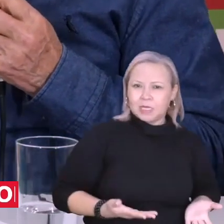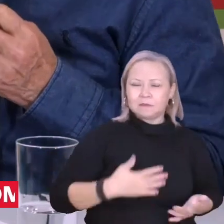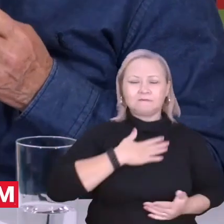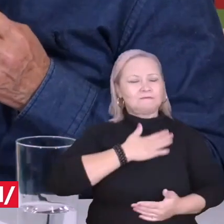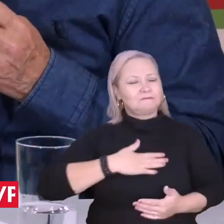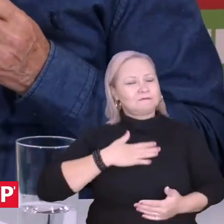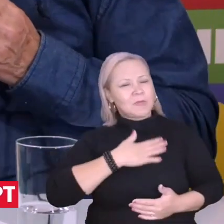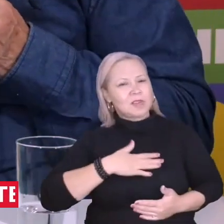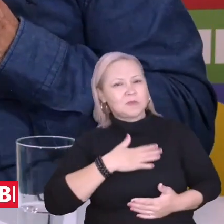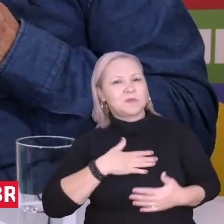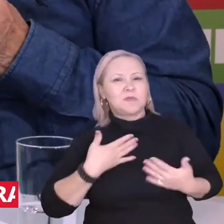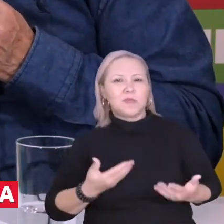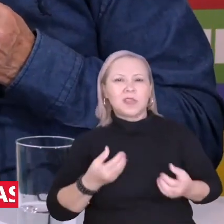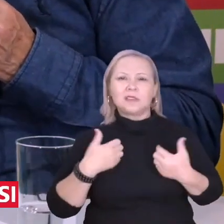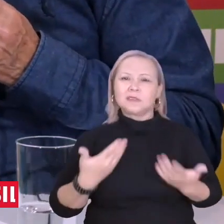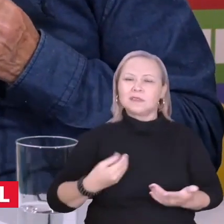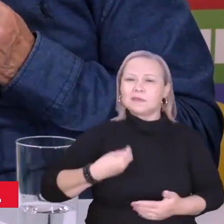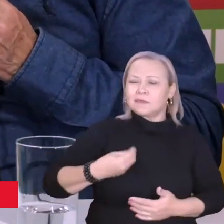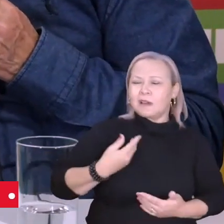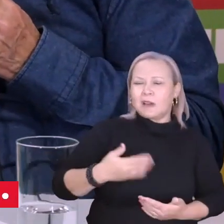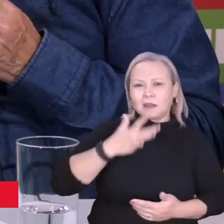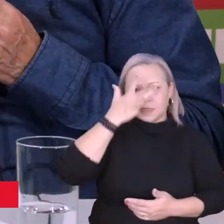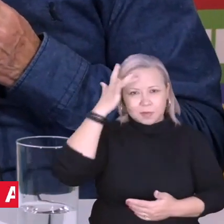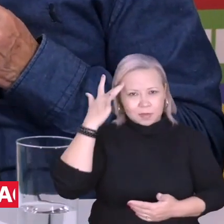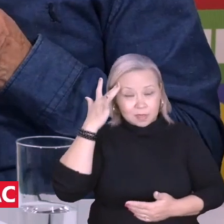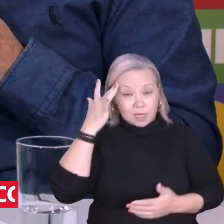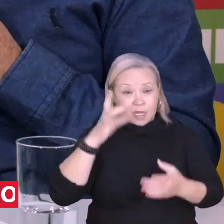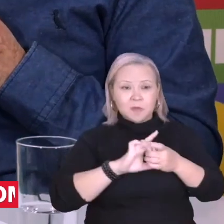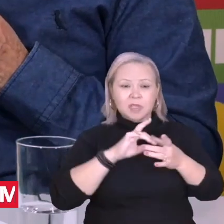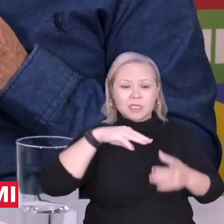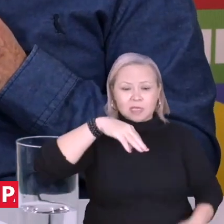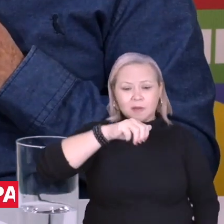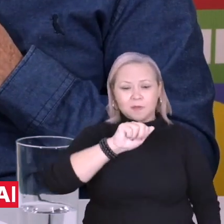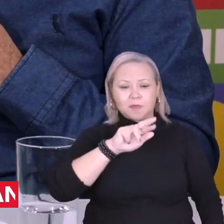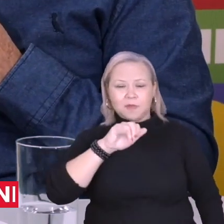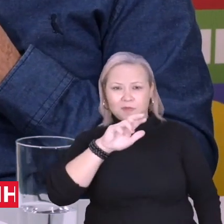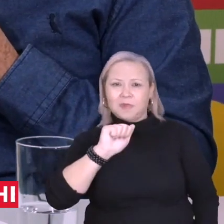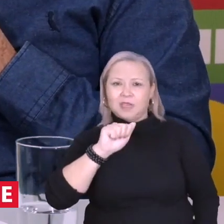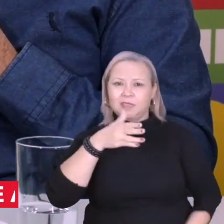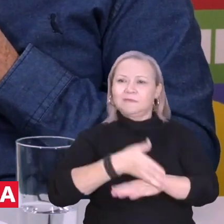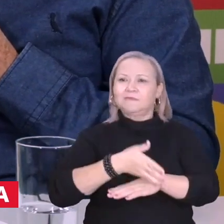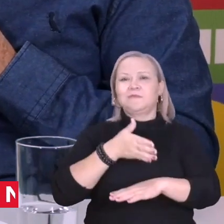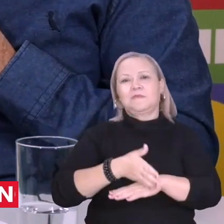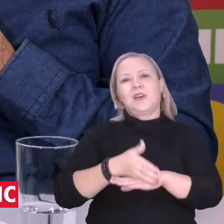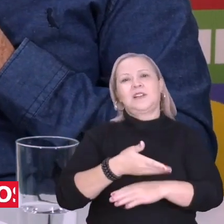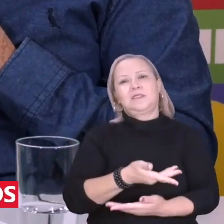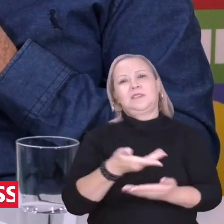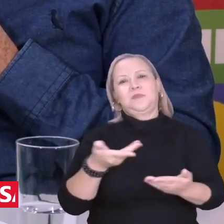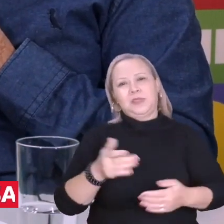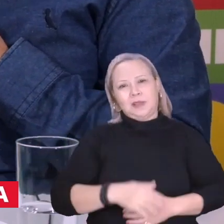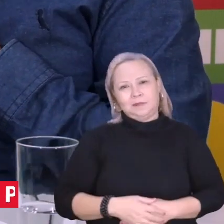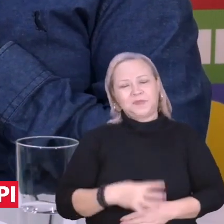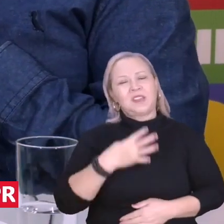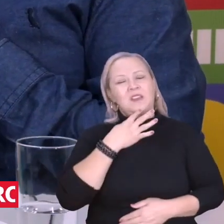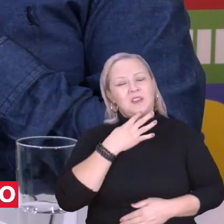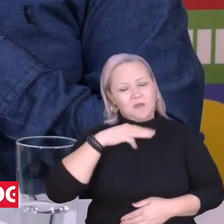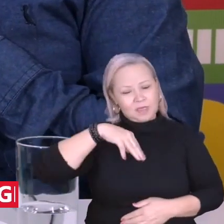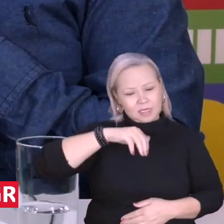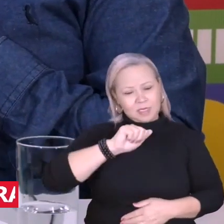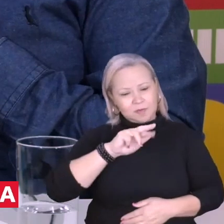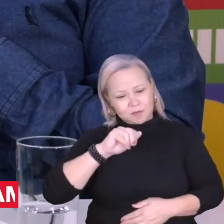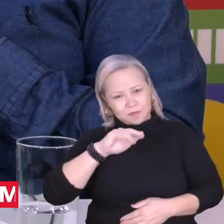político e programático se dá diante de um quadro grave da história política, econômica, social e